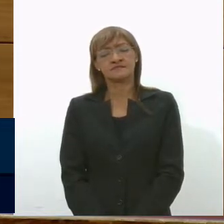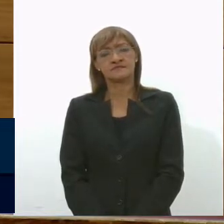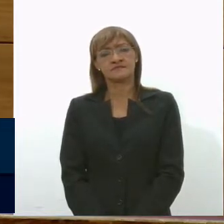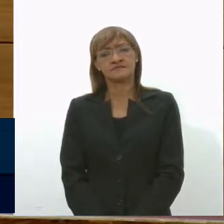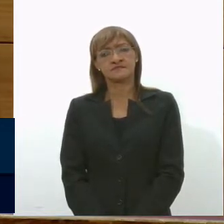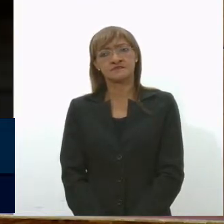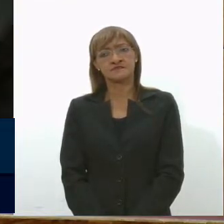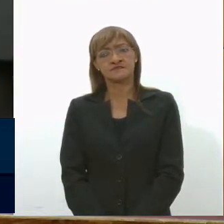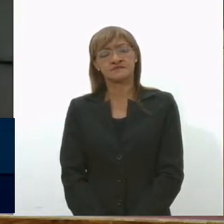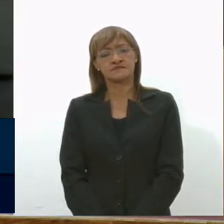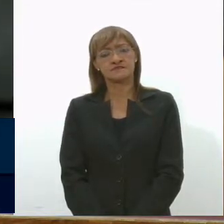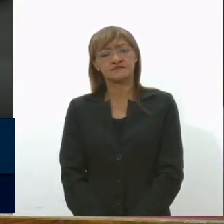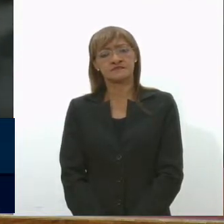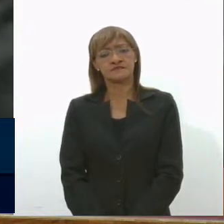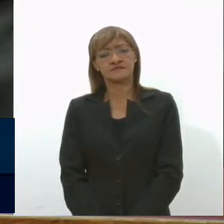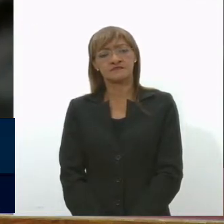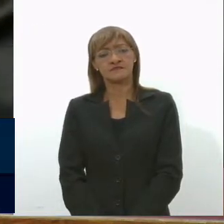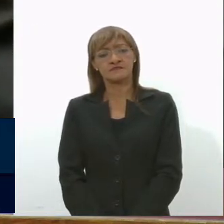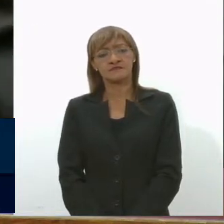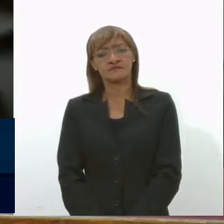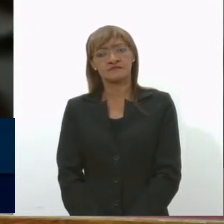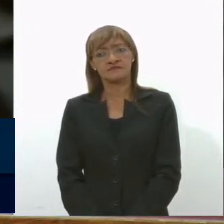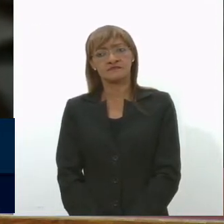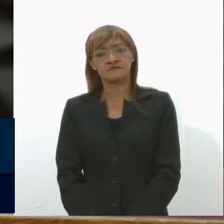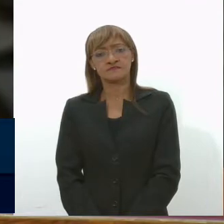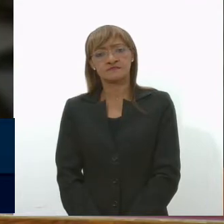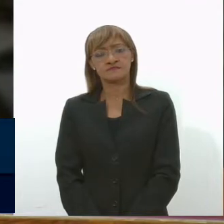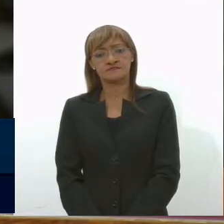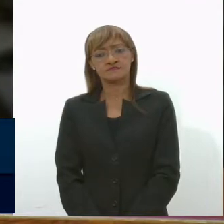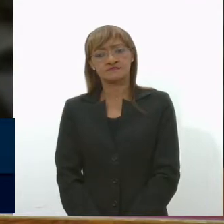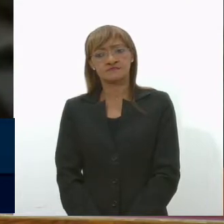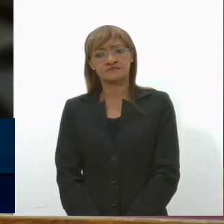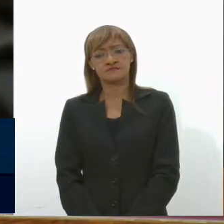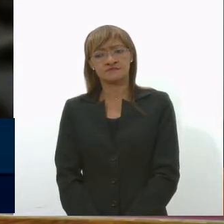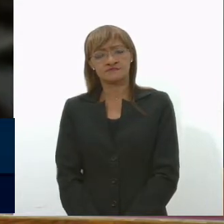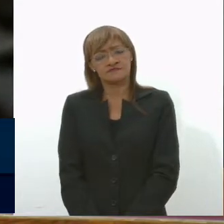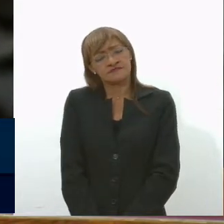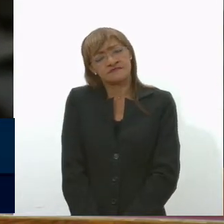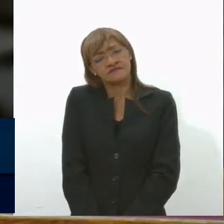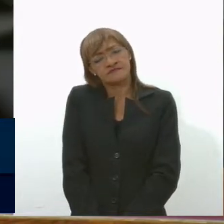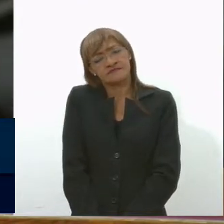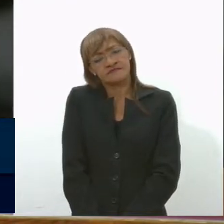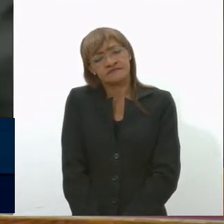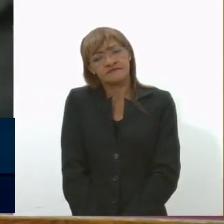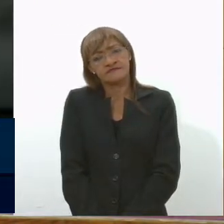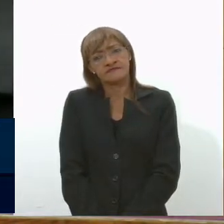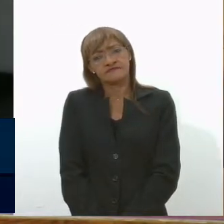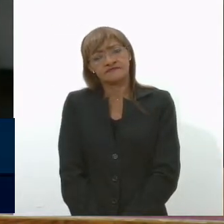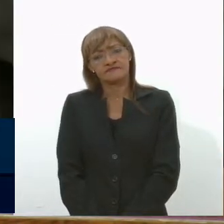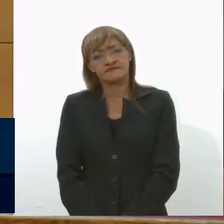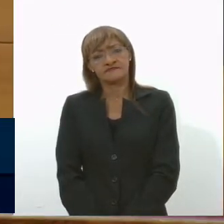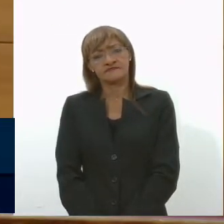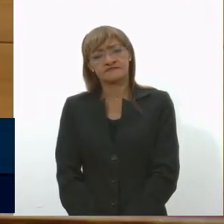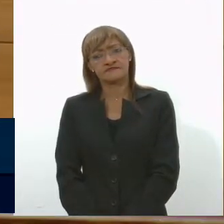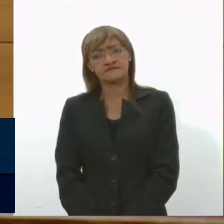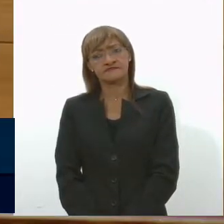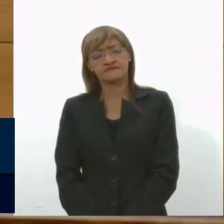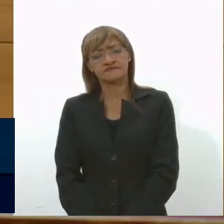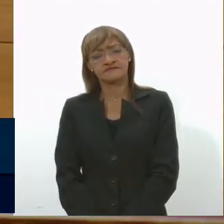sessão extraordinária para as 14 horas e 18 minutos. Ata da 76ª sessão